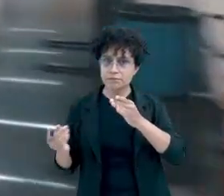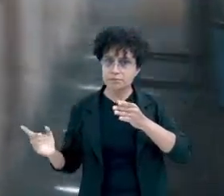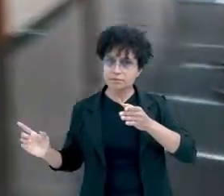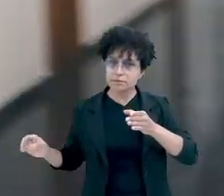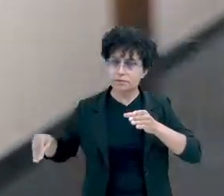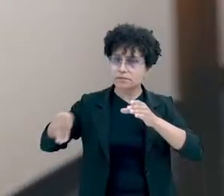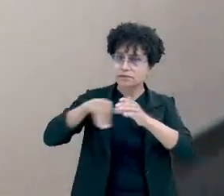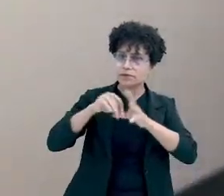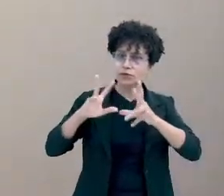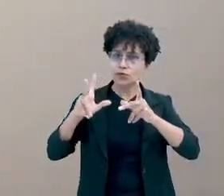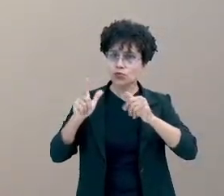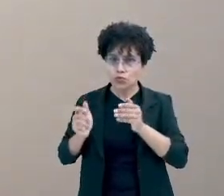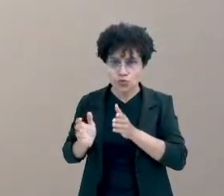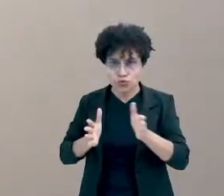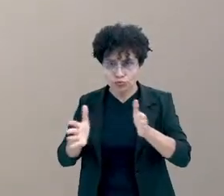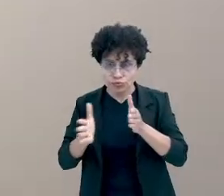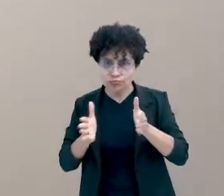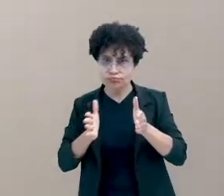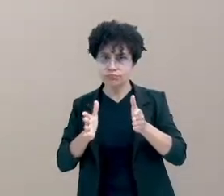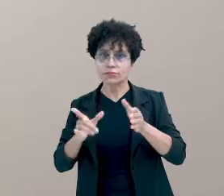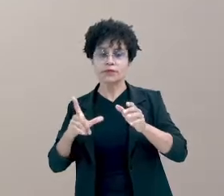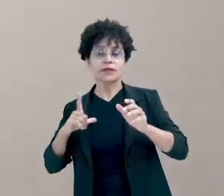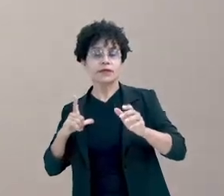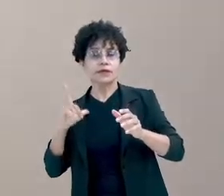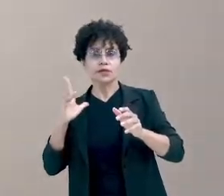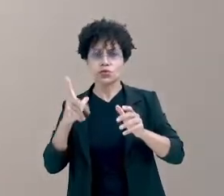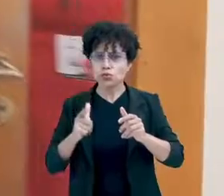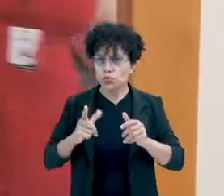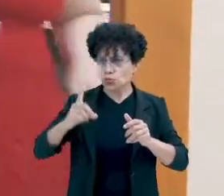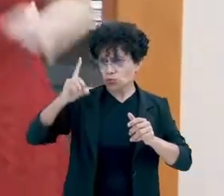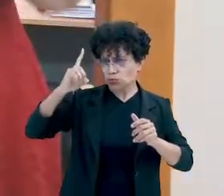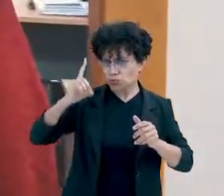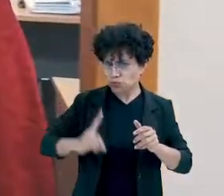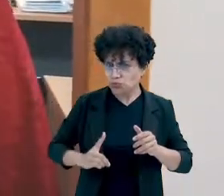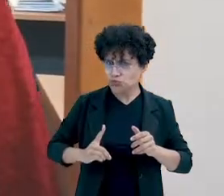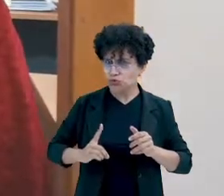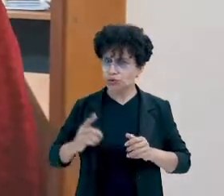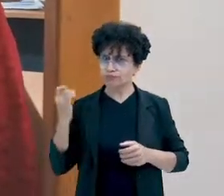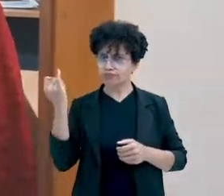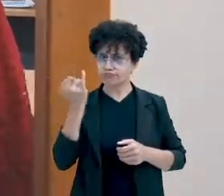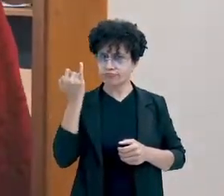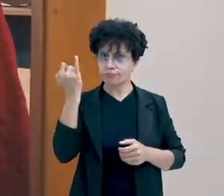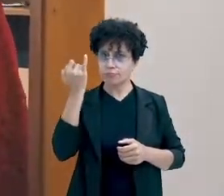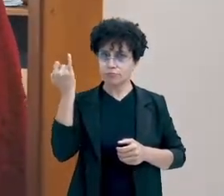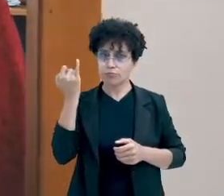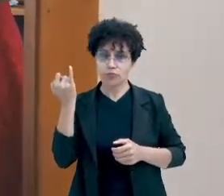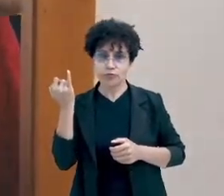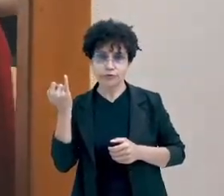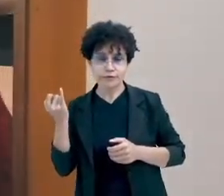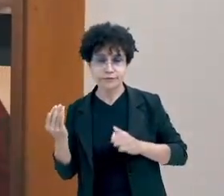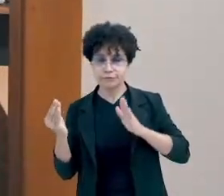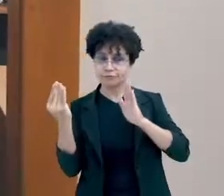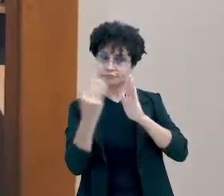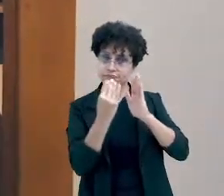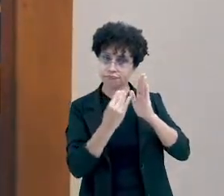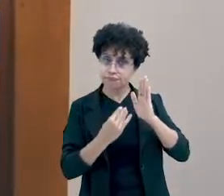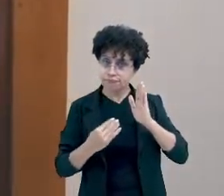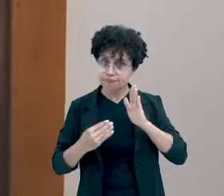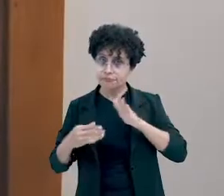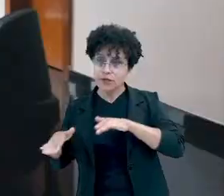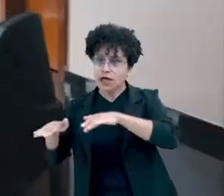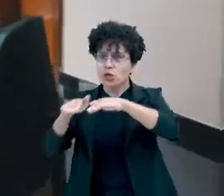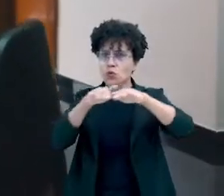os requisitos de acessibilidade e, assim, efetivar os direitos fundamentais, aplicando os